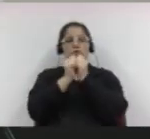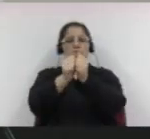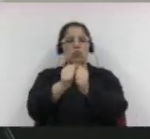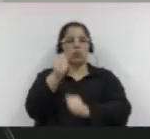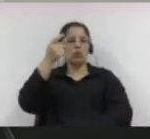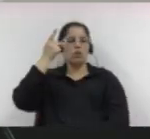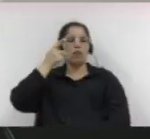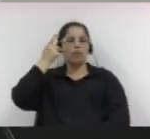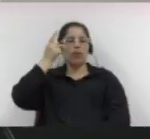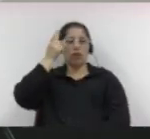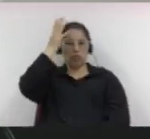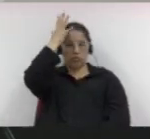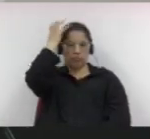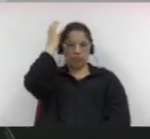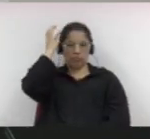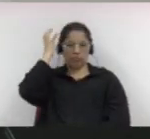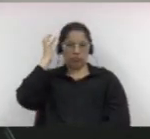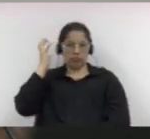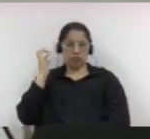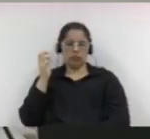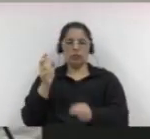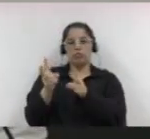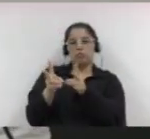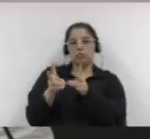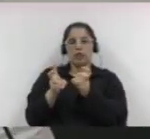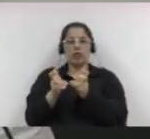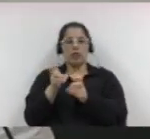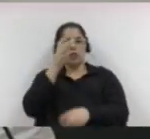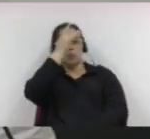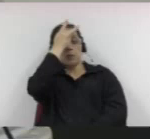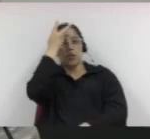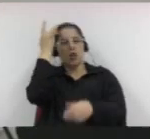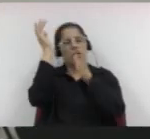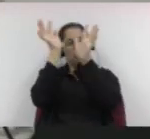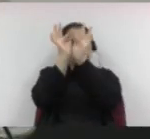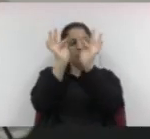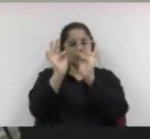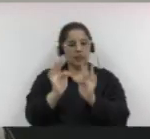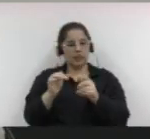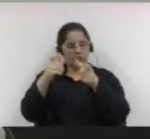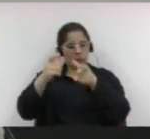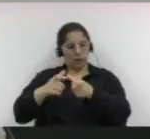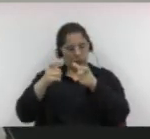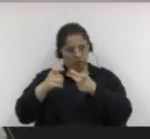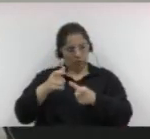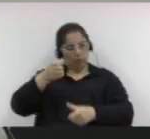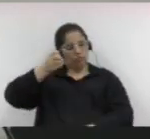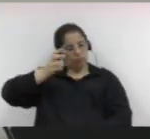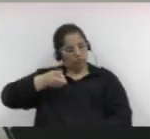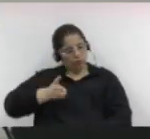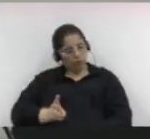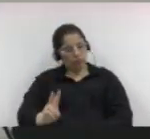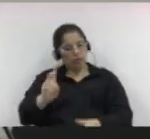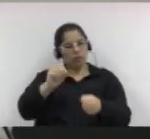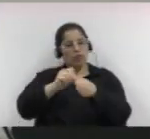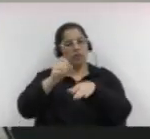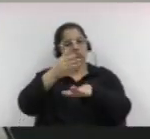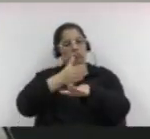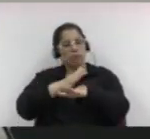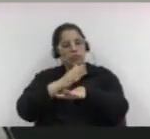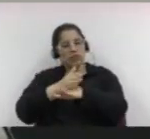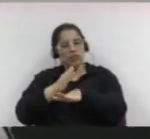Lubolgo. E a gente percebe a felicidade das pessoas. Eu acho que nós vamos continuar fazendo esse exercício